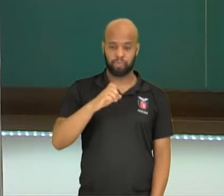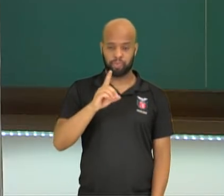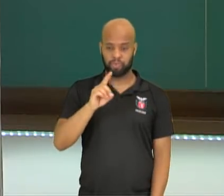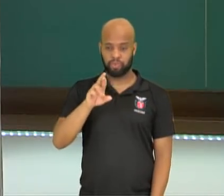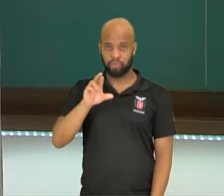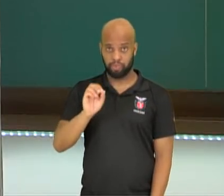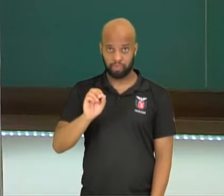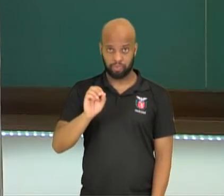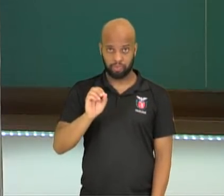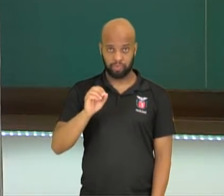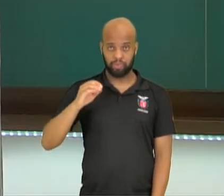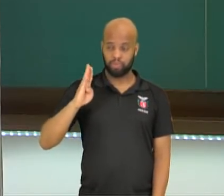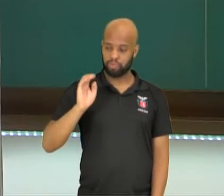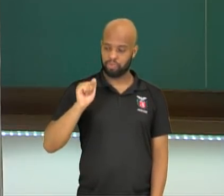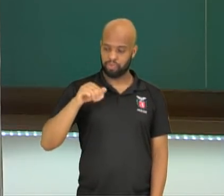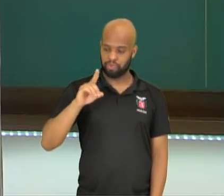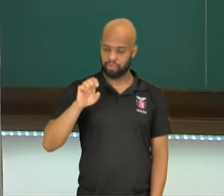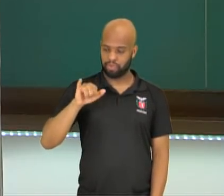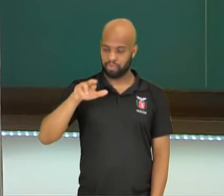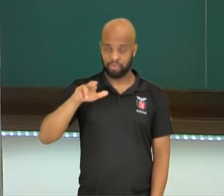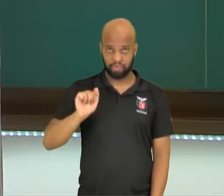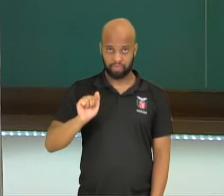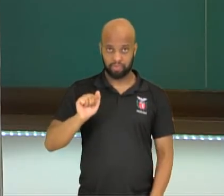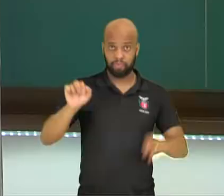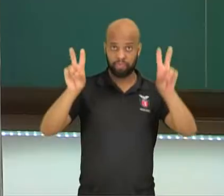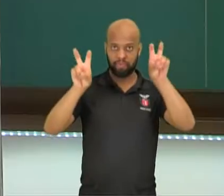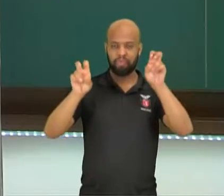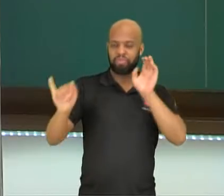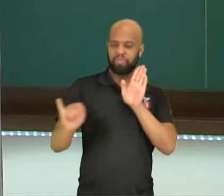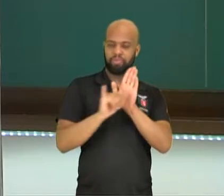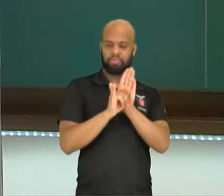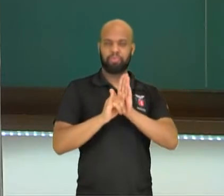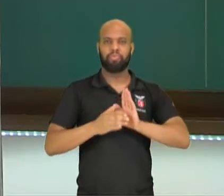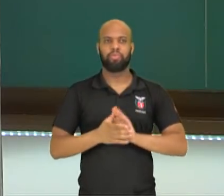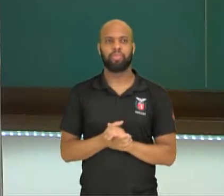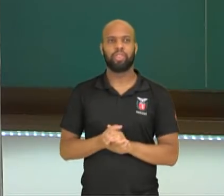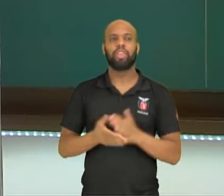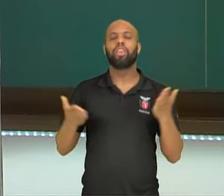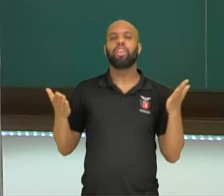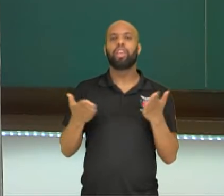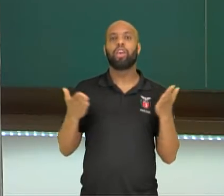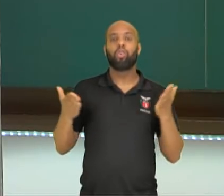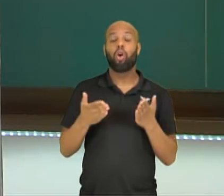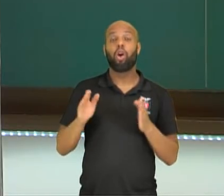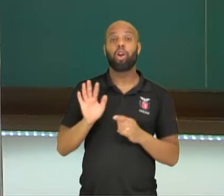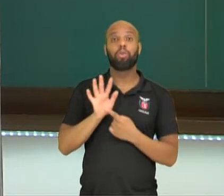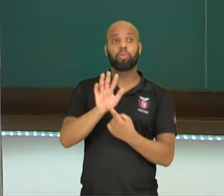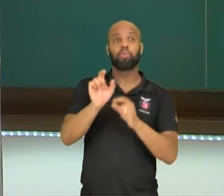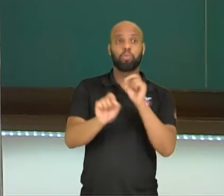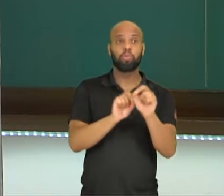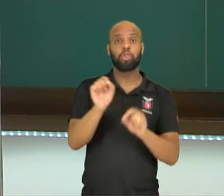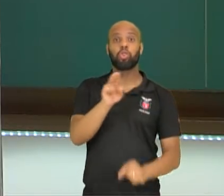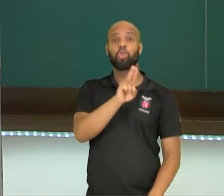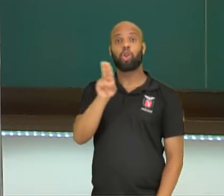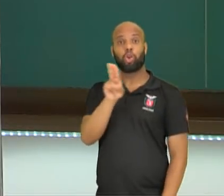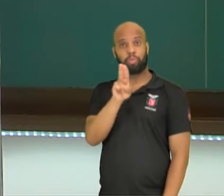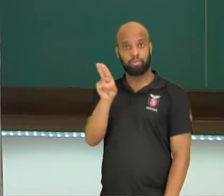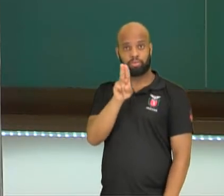poema Identidade. Pessoal, primeiro eu queria chamar a atenção para o nome do